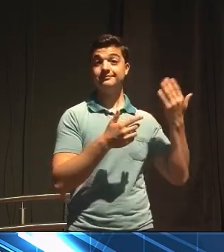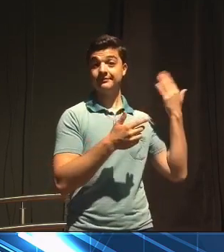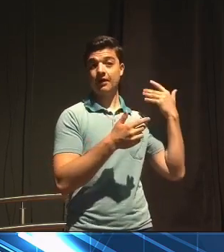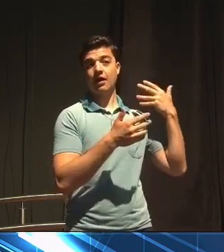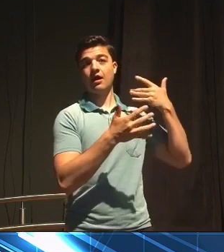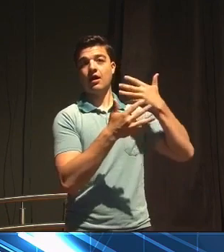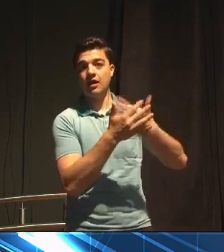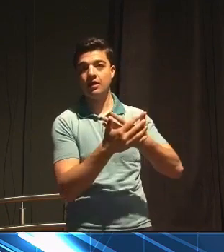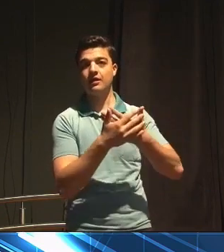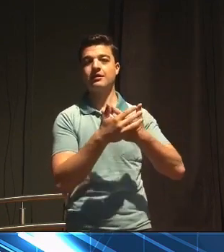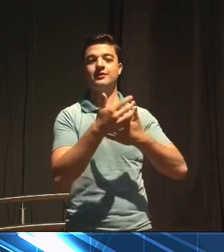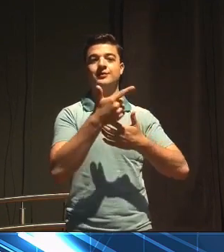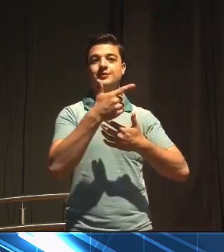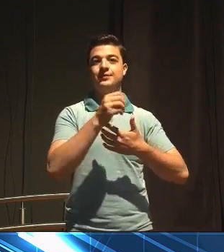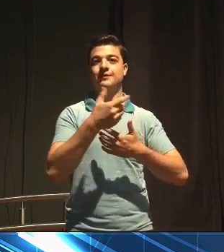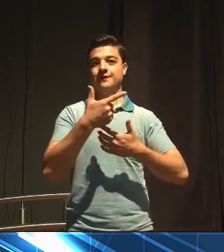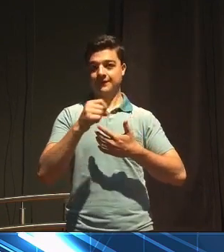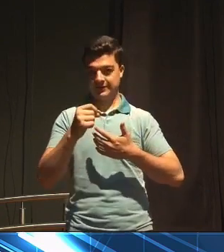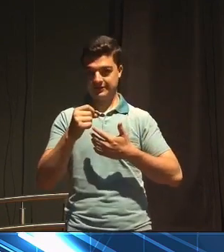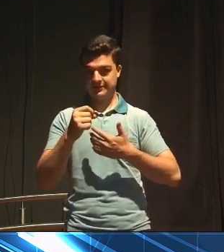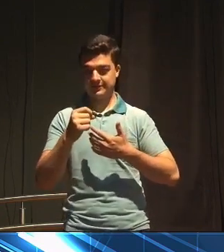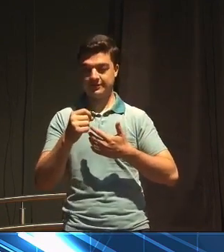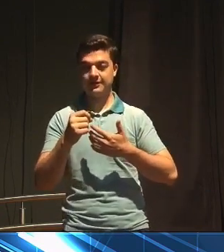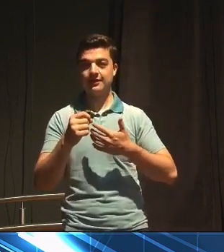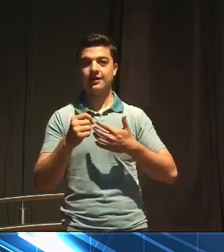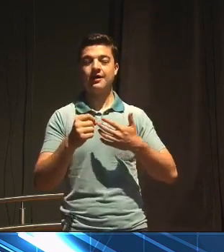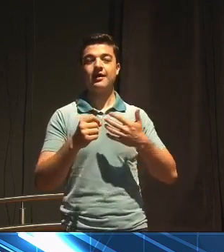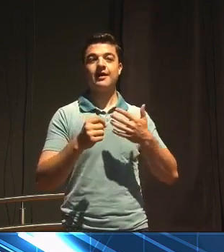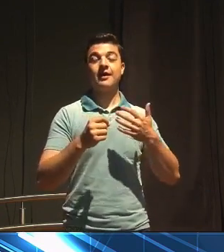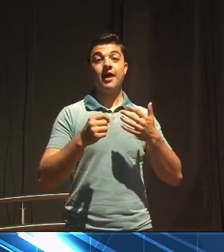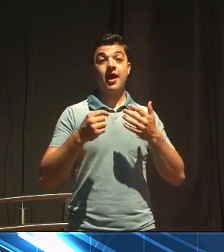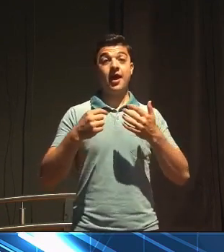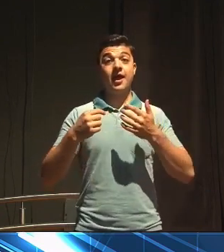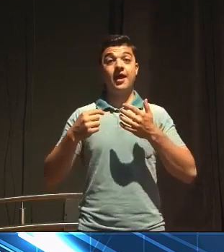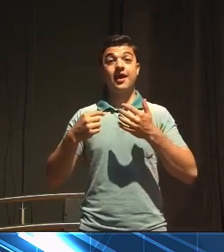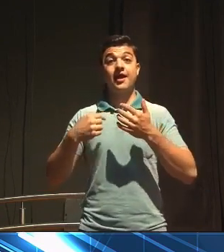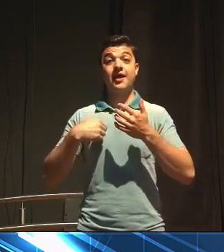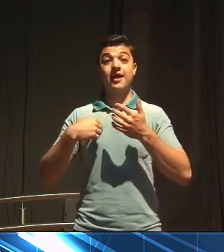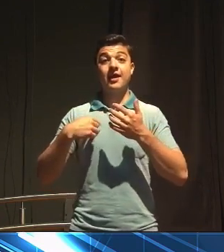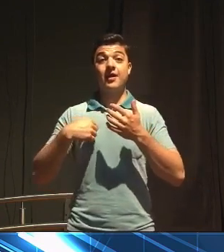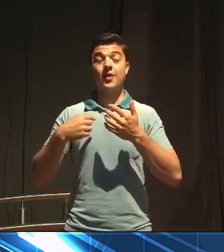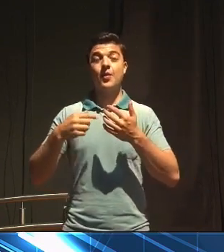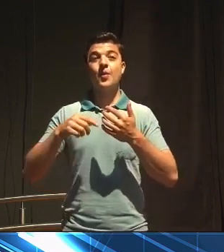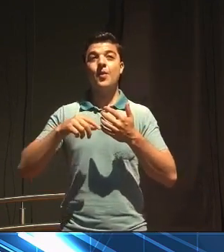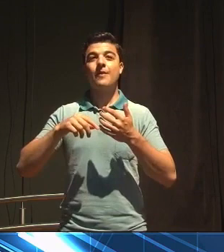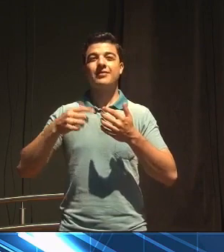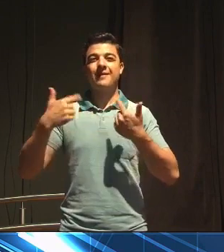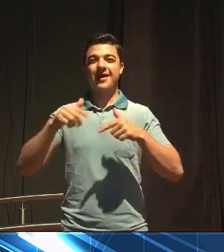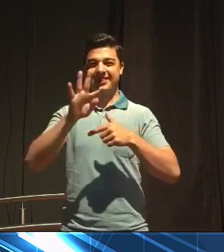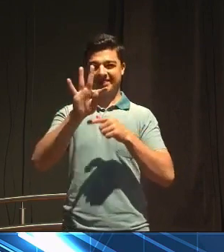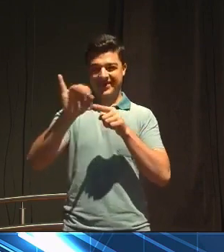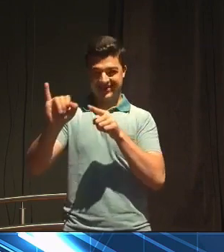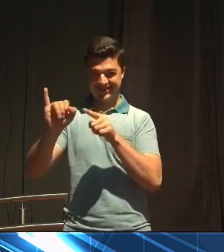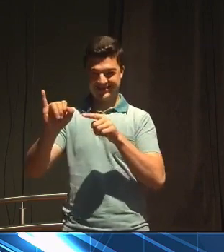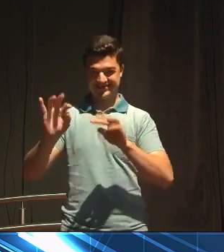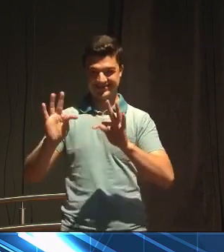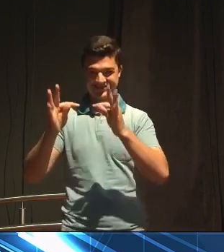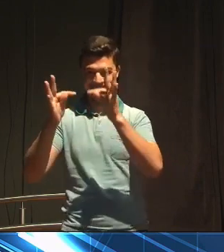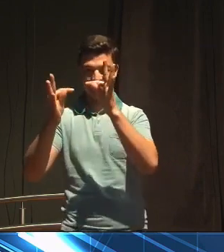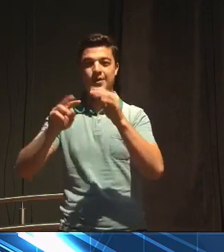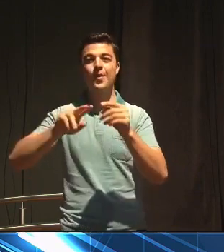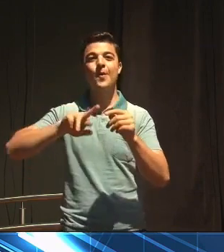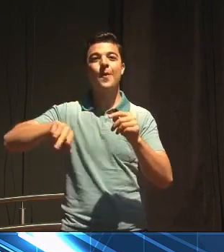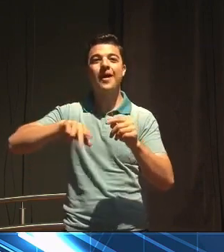minha mãe que eu trabalho com TI, mas que eu não fico consertando impressora, ar-condicionado, que eu não sei hackear